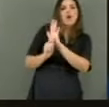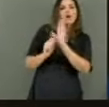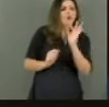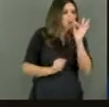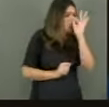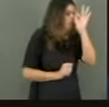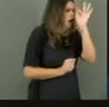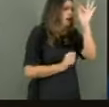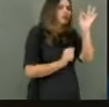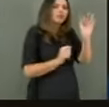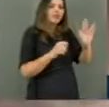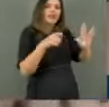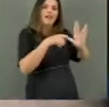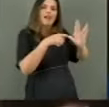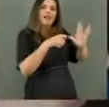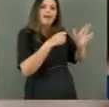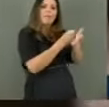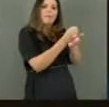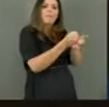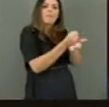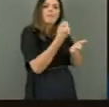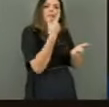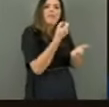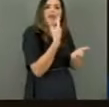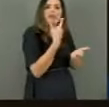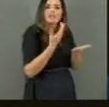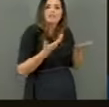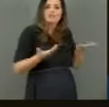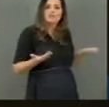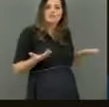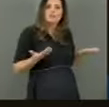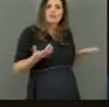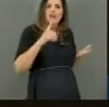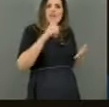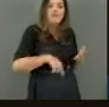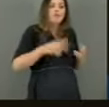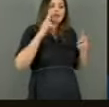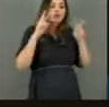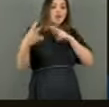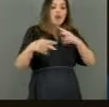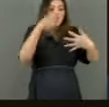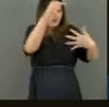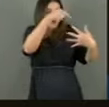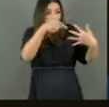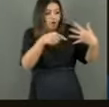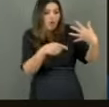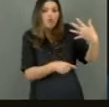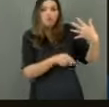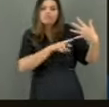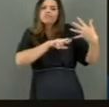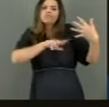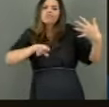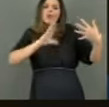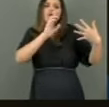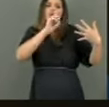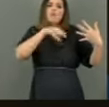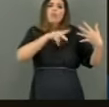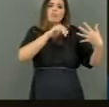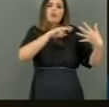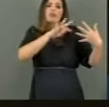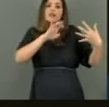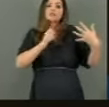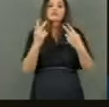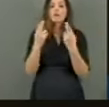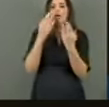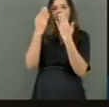medicinal, com ela é a. Vamos olhar que são os componentes dela, assim como o veneno da